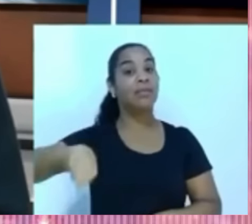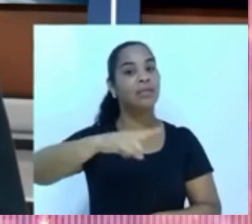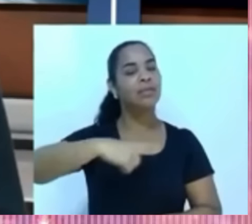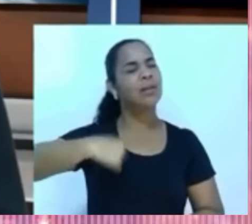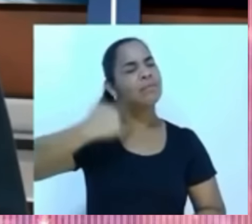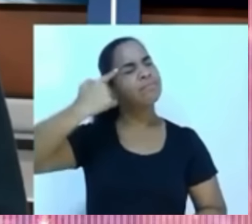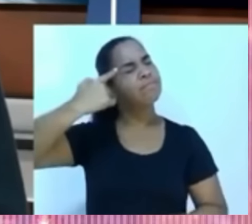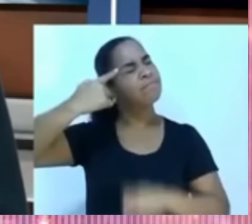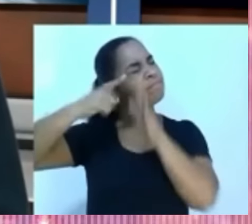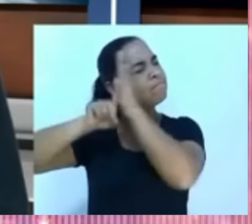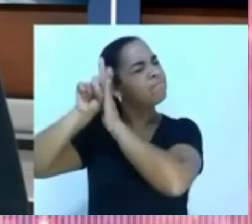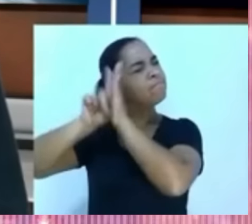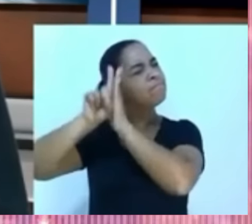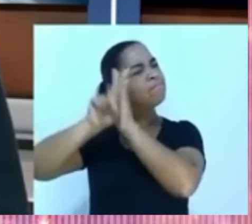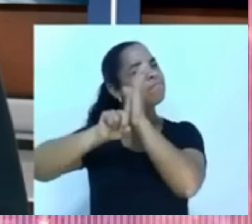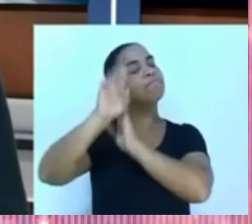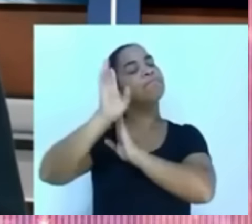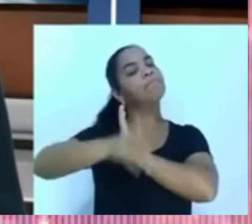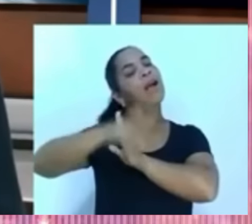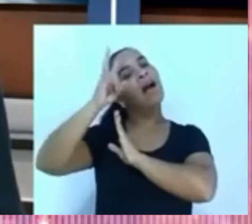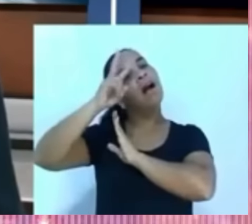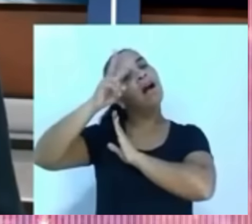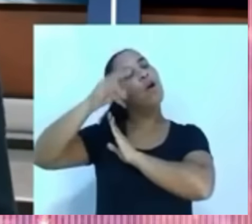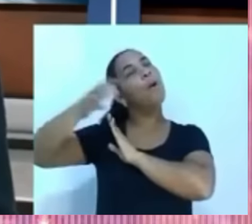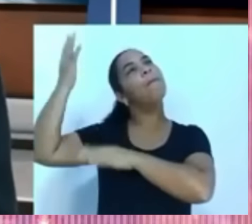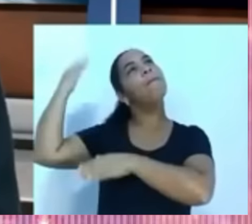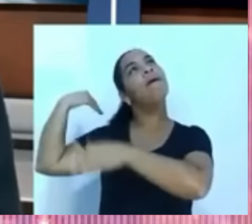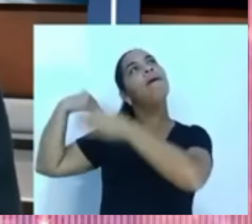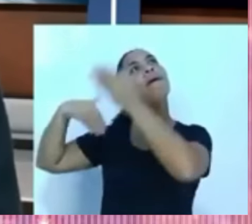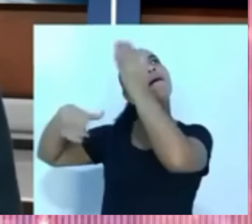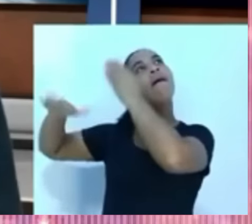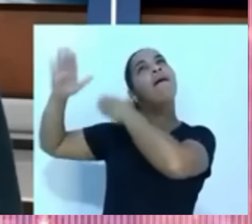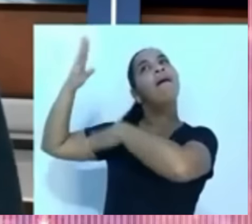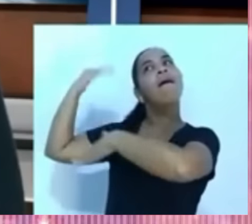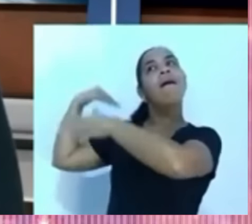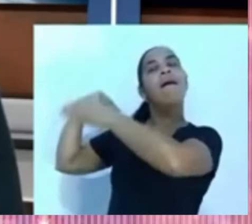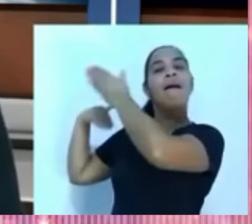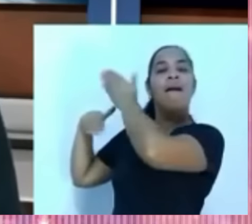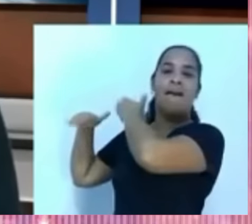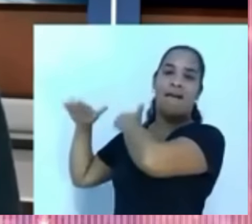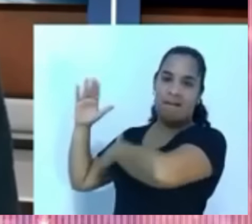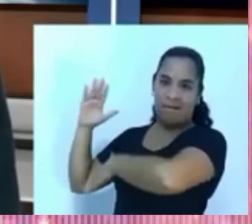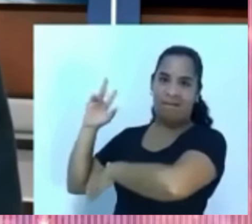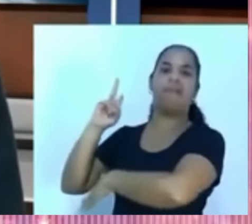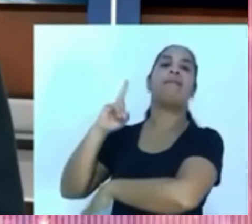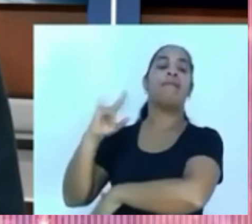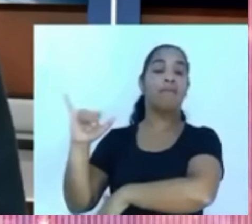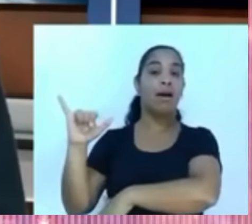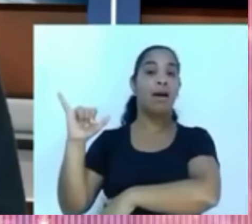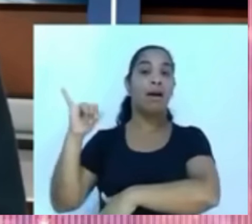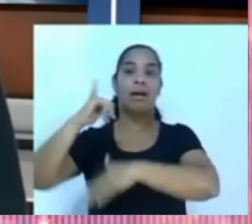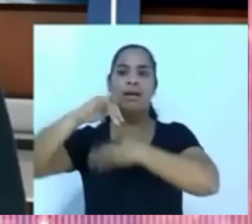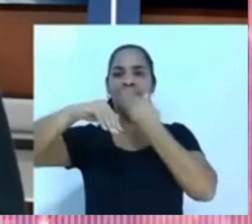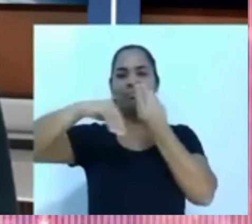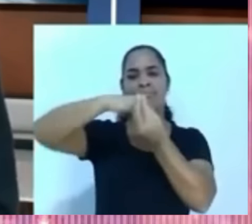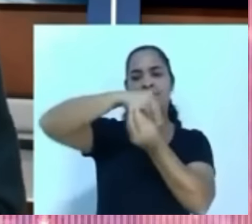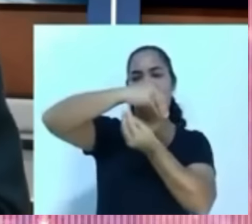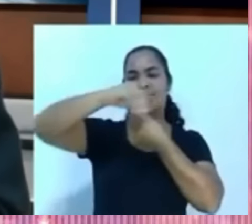nossos atos pregressos da nossa história ancestral a confundir-se com a